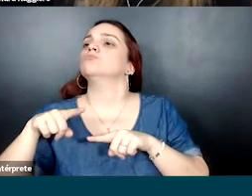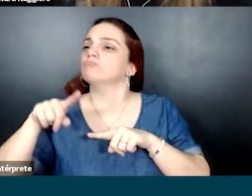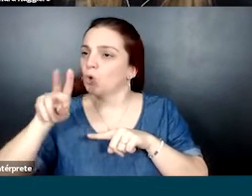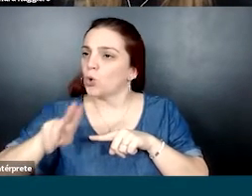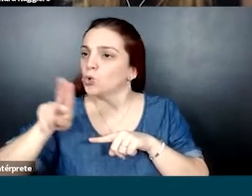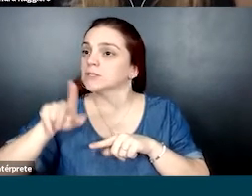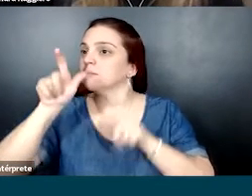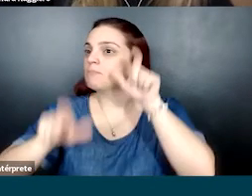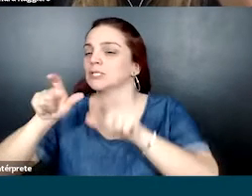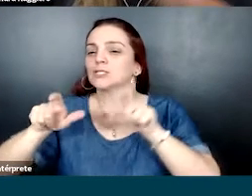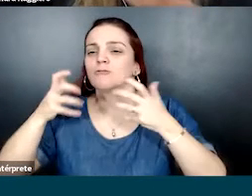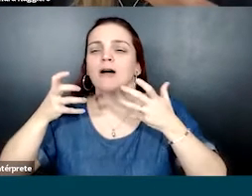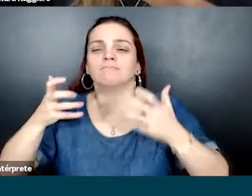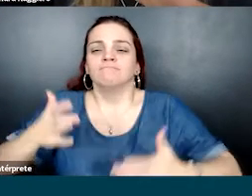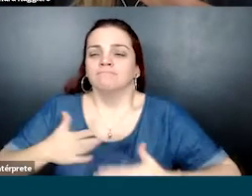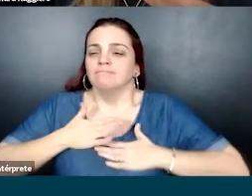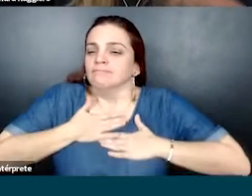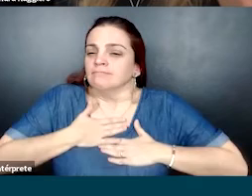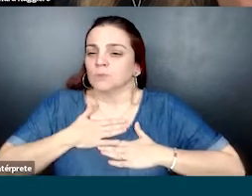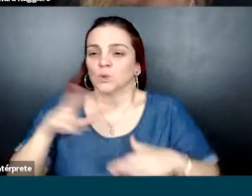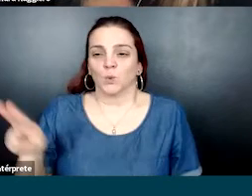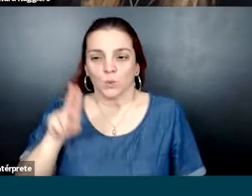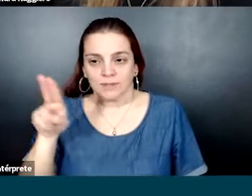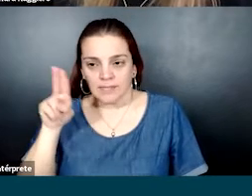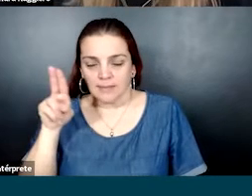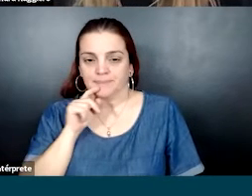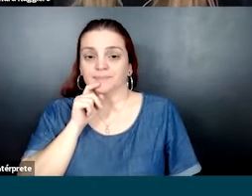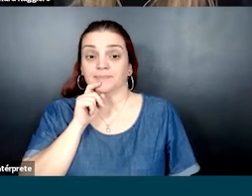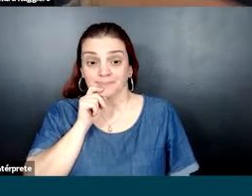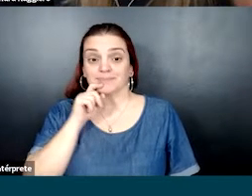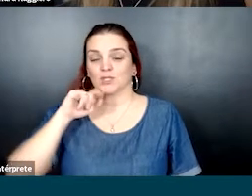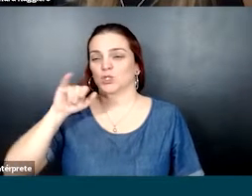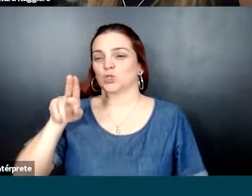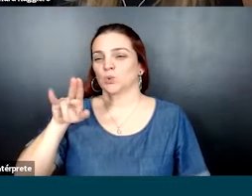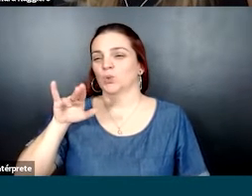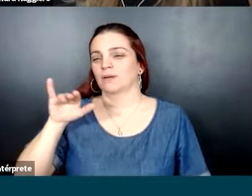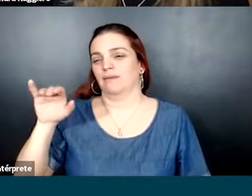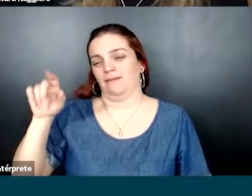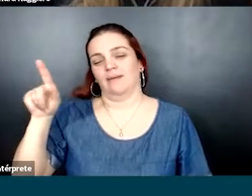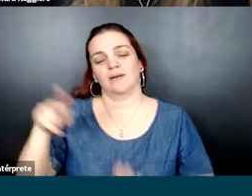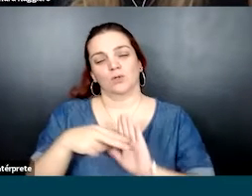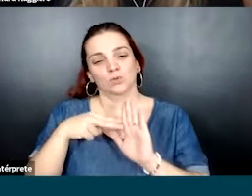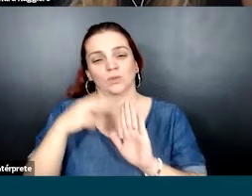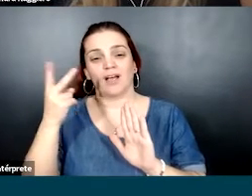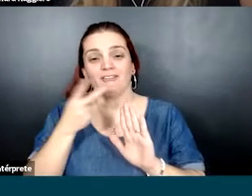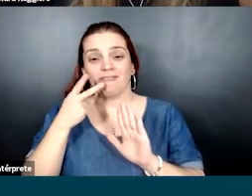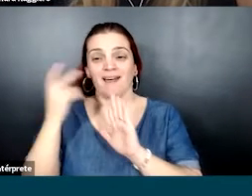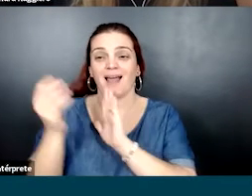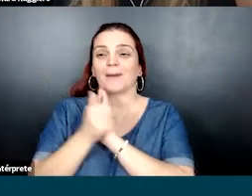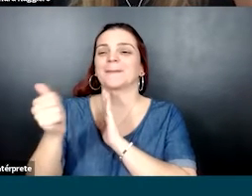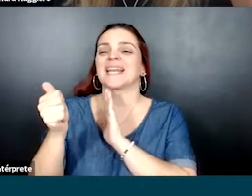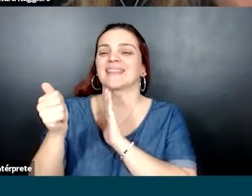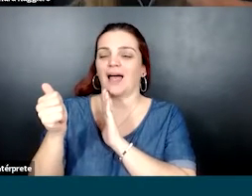produto útil e amado pelas pessoas. Ela menciona ainda que estas habilidades, as quais a gente